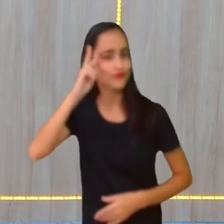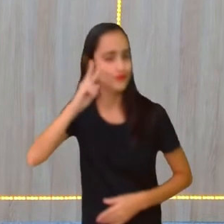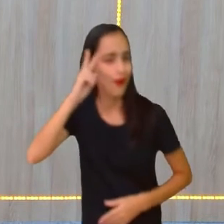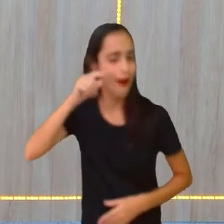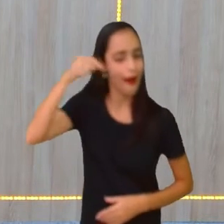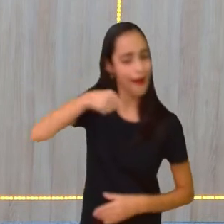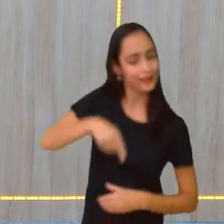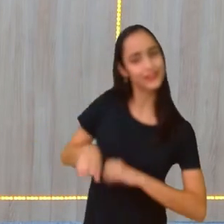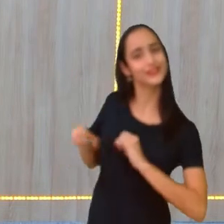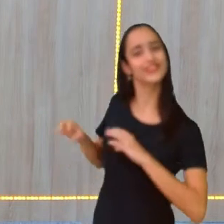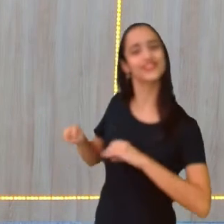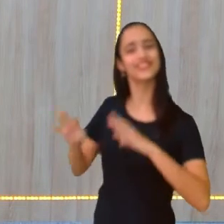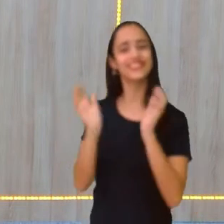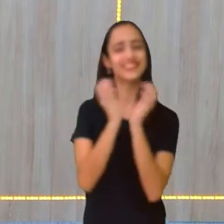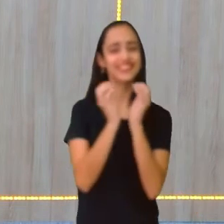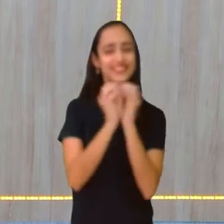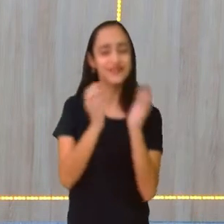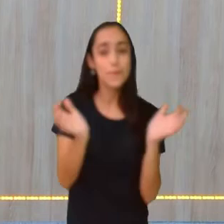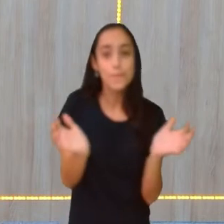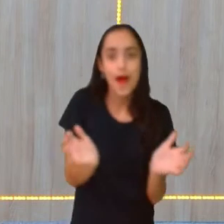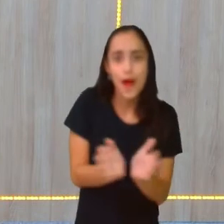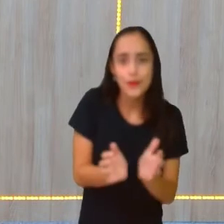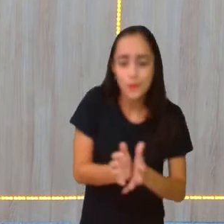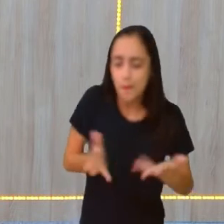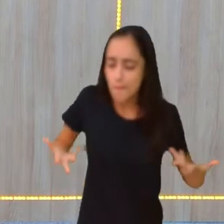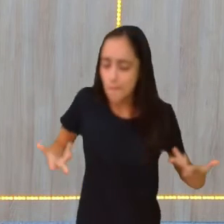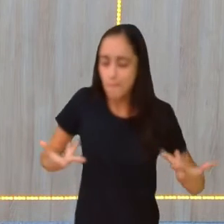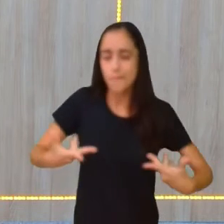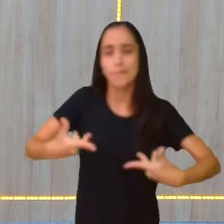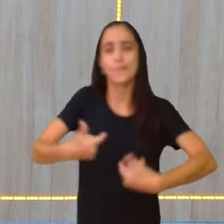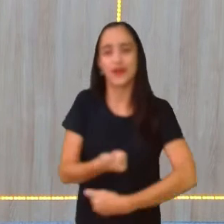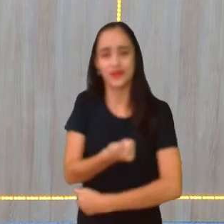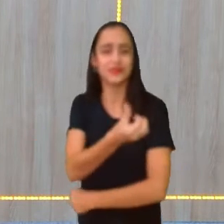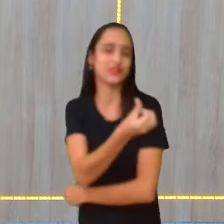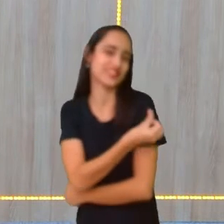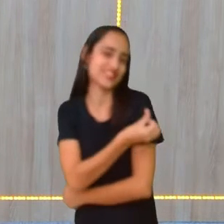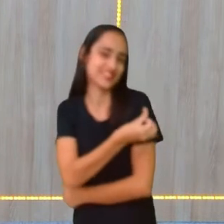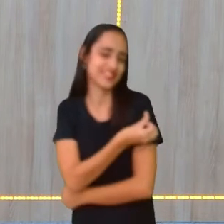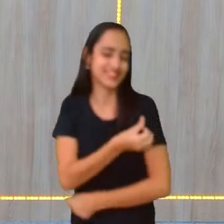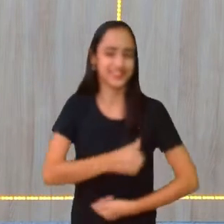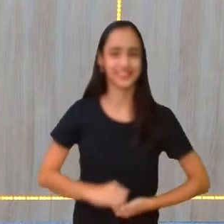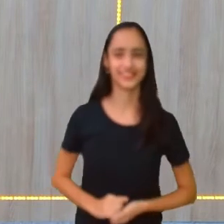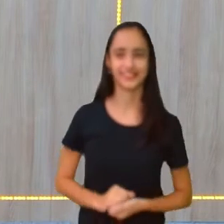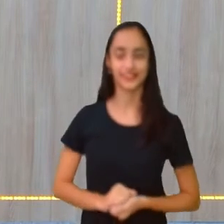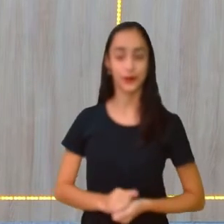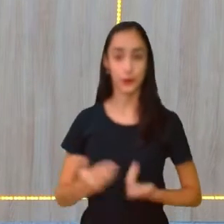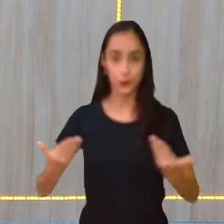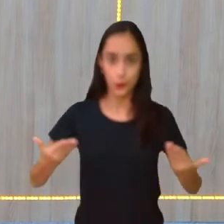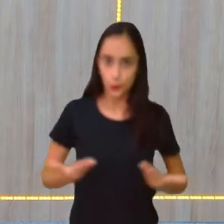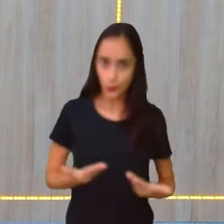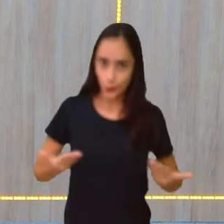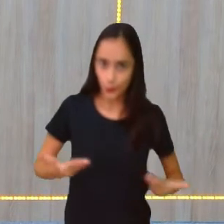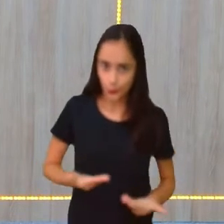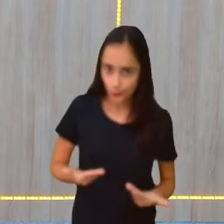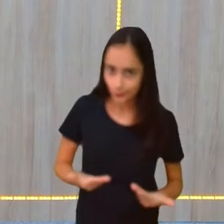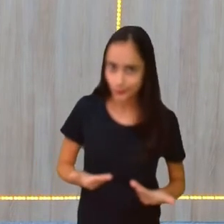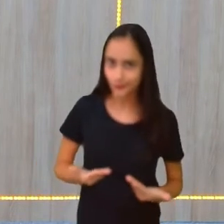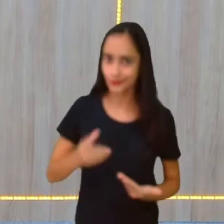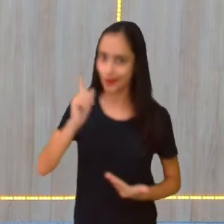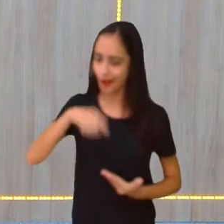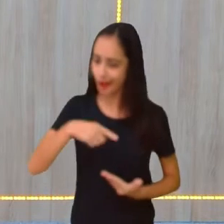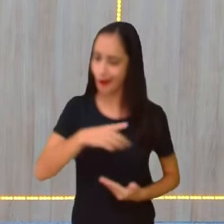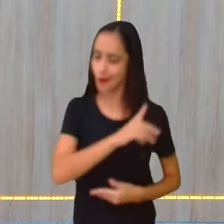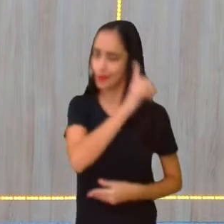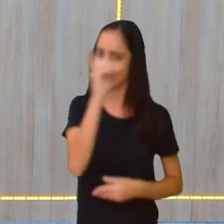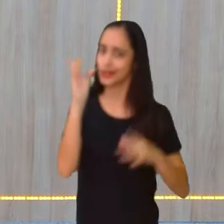Recife para as turminhas maravilhosas do sexto ano. Hoje, a data